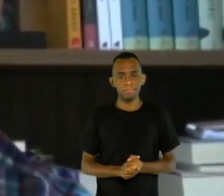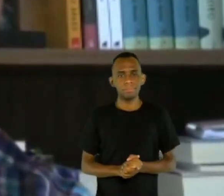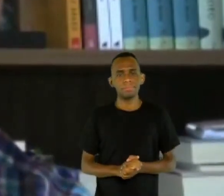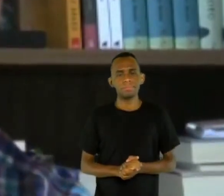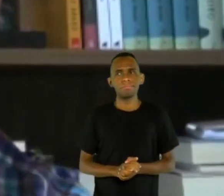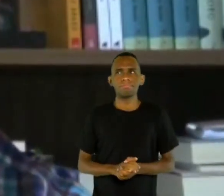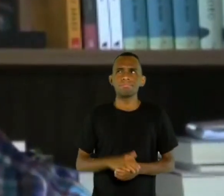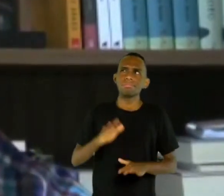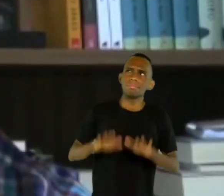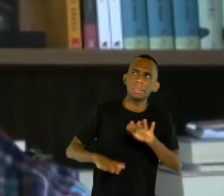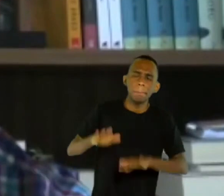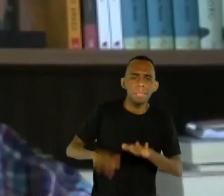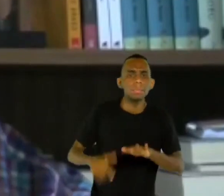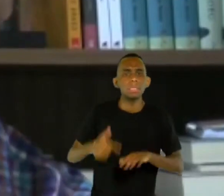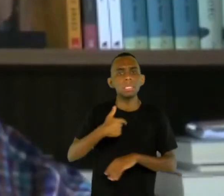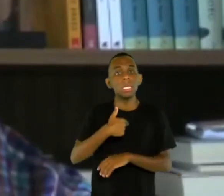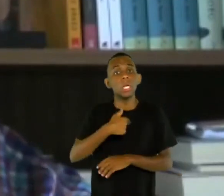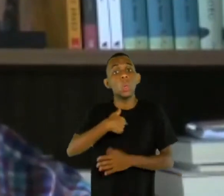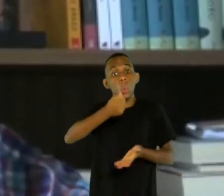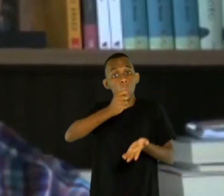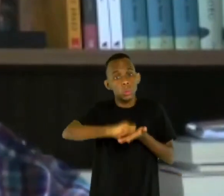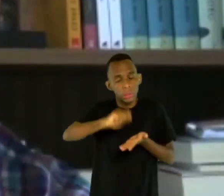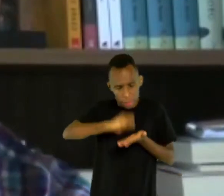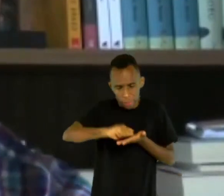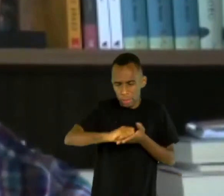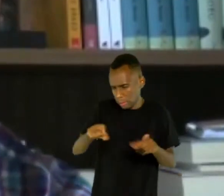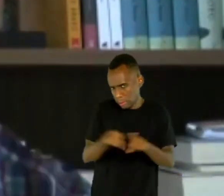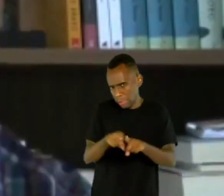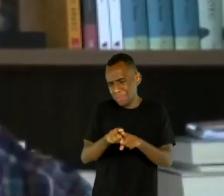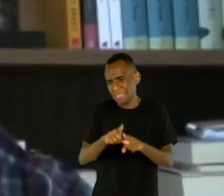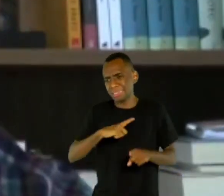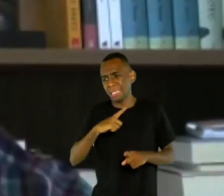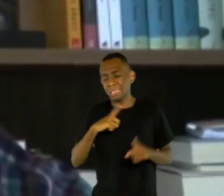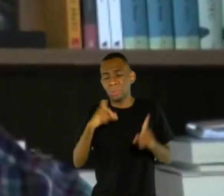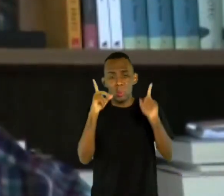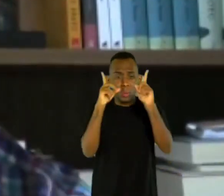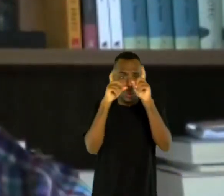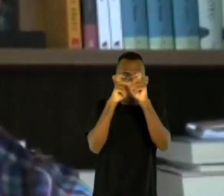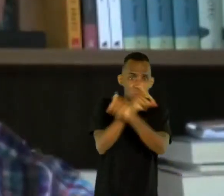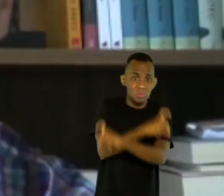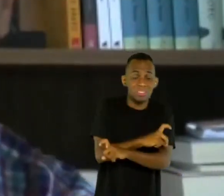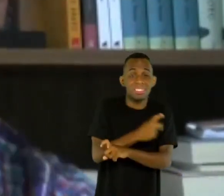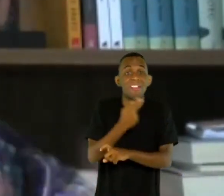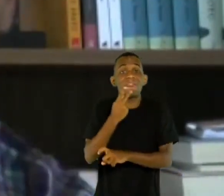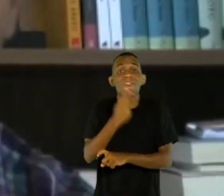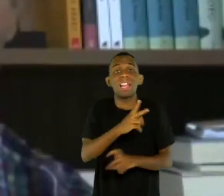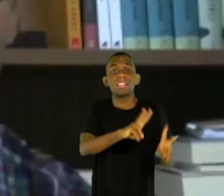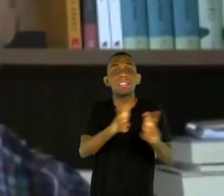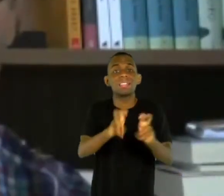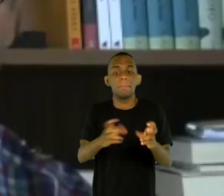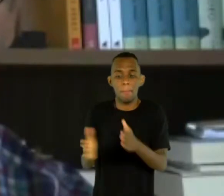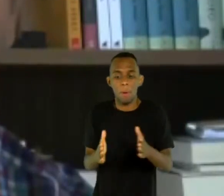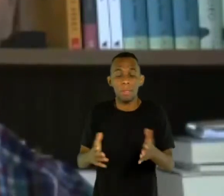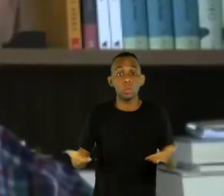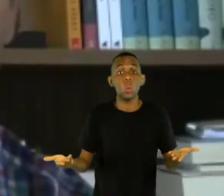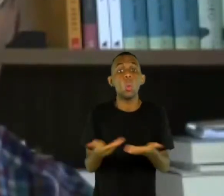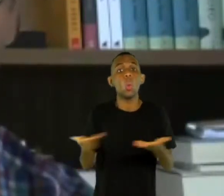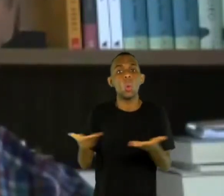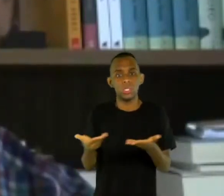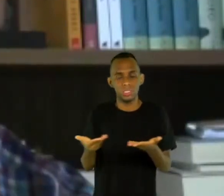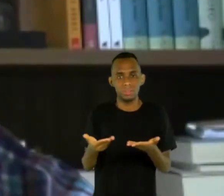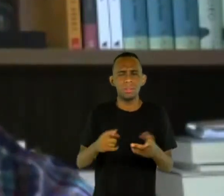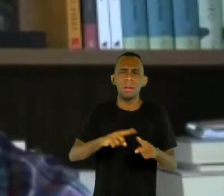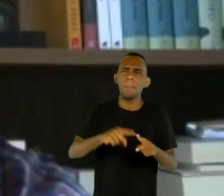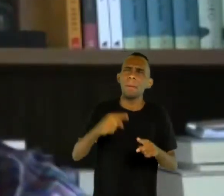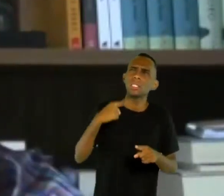Talvez eu, como autor, sinta um pouco de dificuldade de falar do hoje. Embora, quando a gente olhe para o